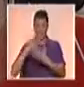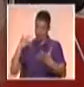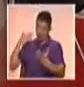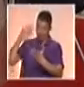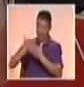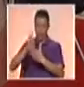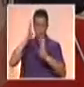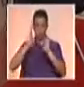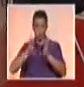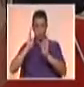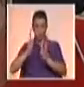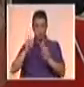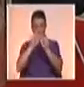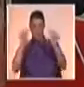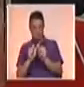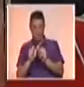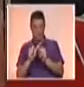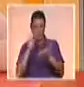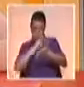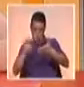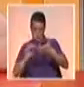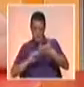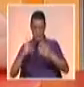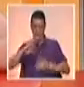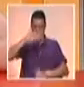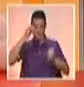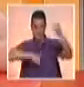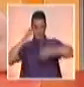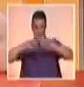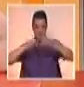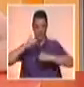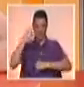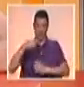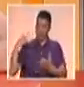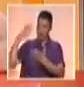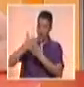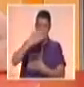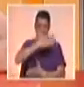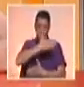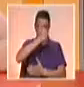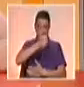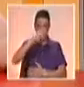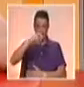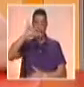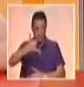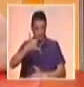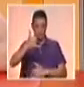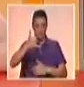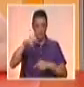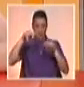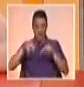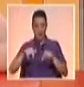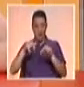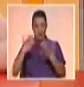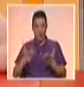já há séculos que temos sistemas de escrita, a nossa primeira gramática tem séculos, não é? É de 1532, repare-se que estamos